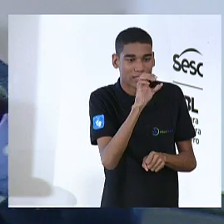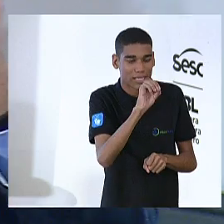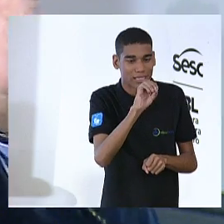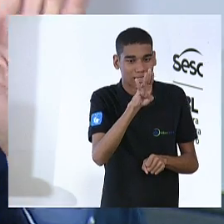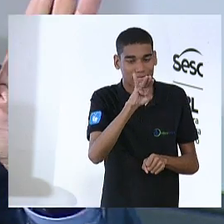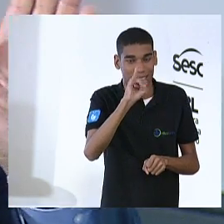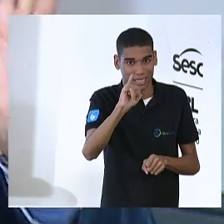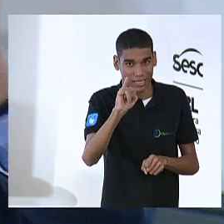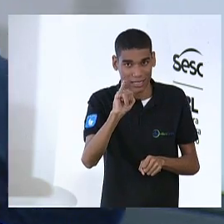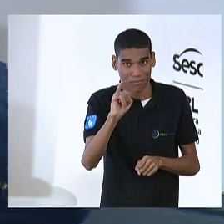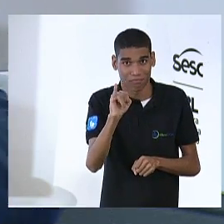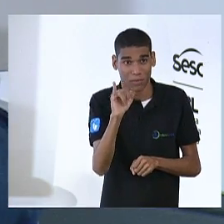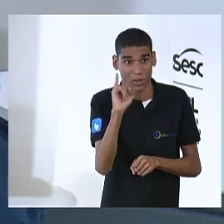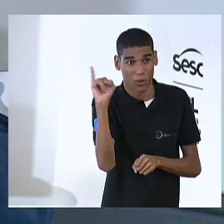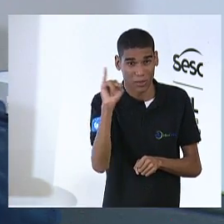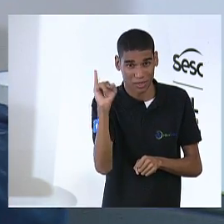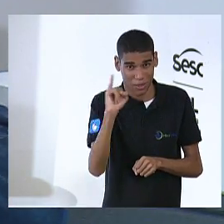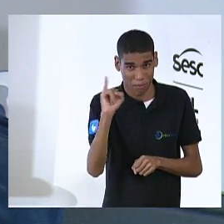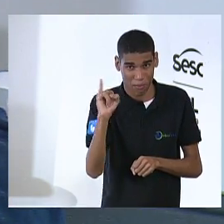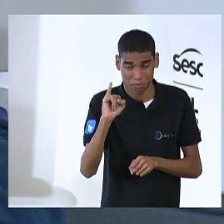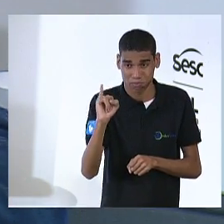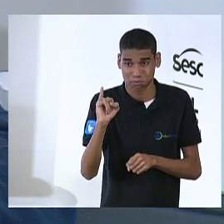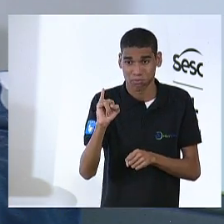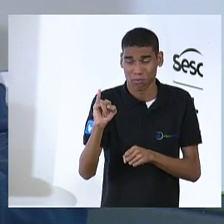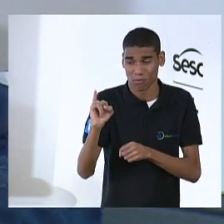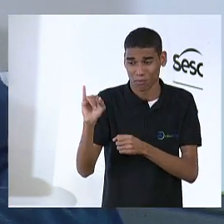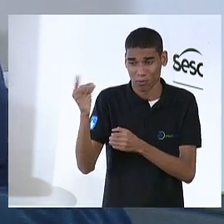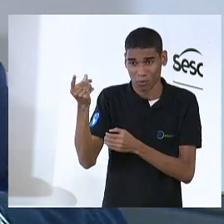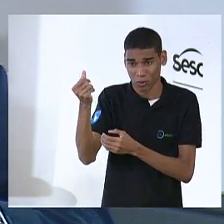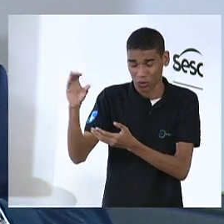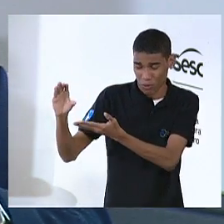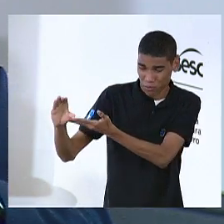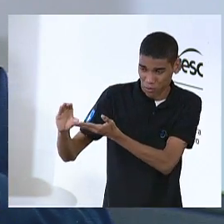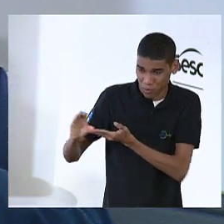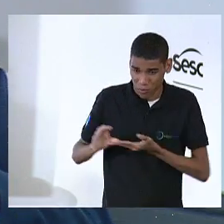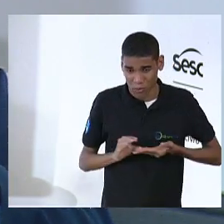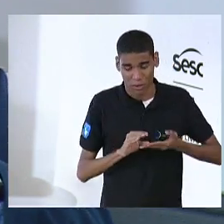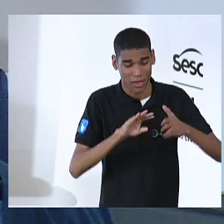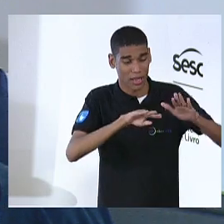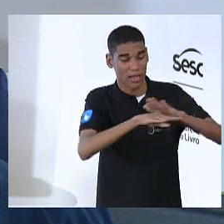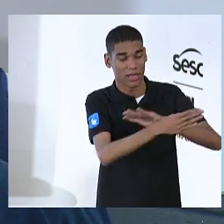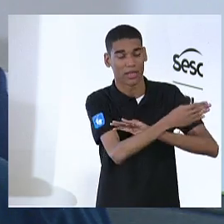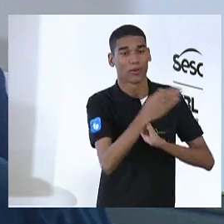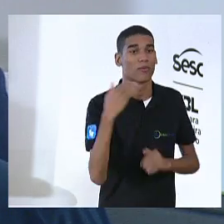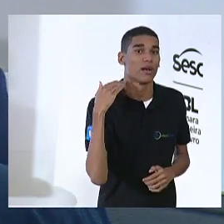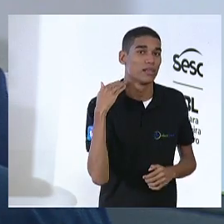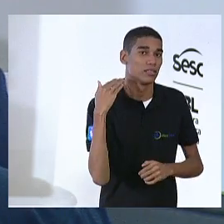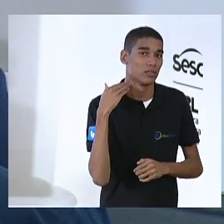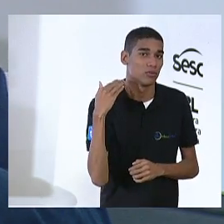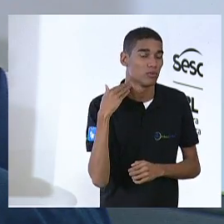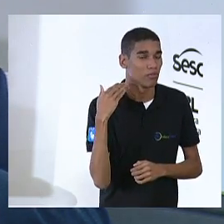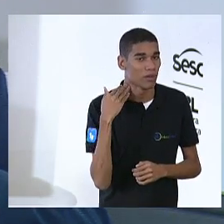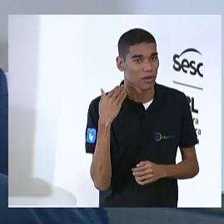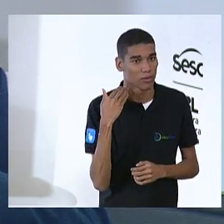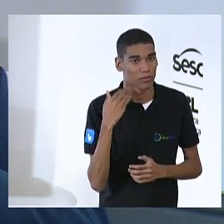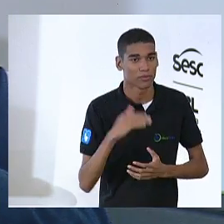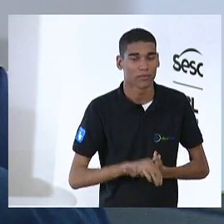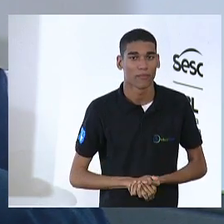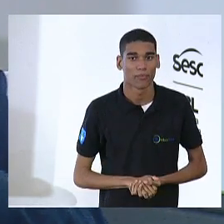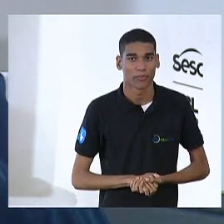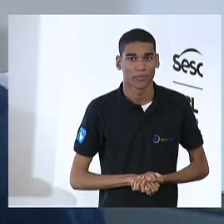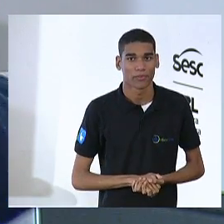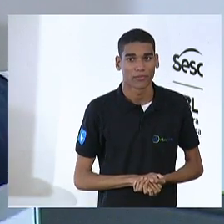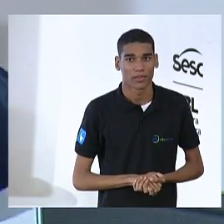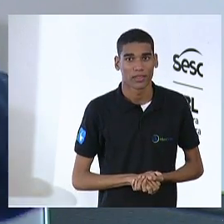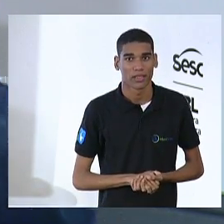reais dos nossos impostos diretamente para os bancos. Certo? Chama de maneira simpática superávit primário. Né?